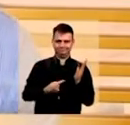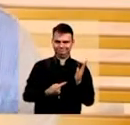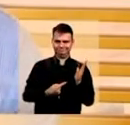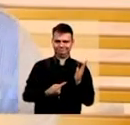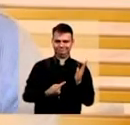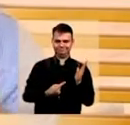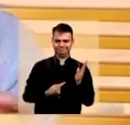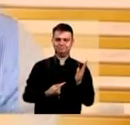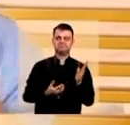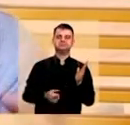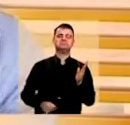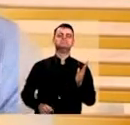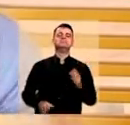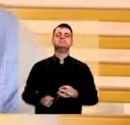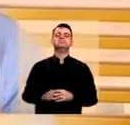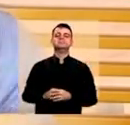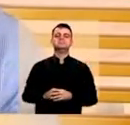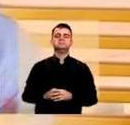maneira. Porque